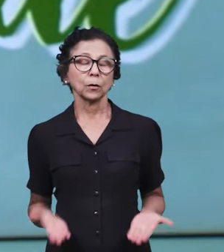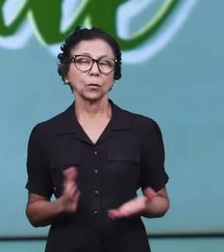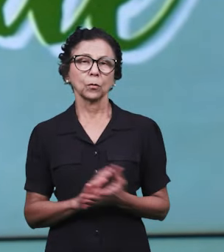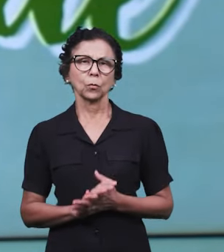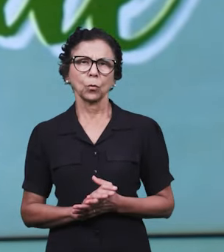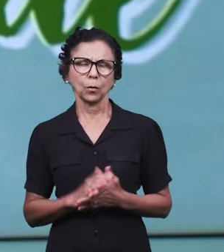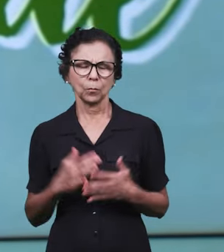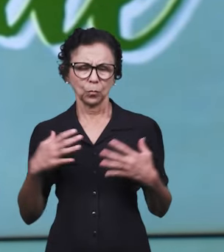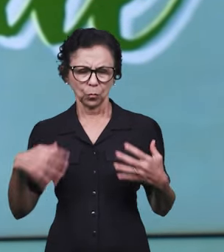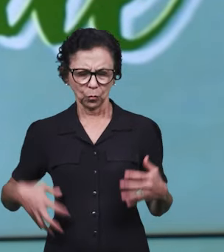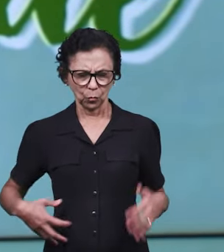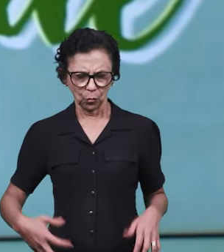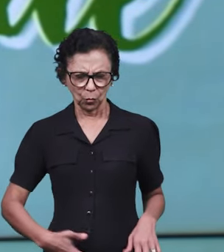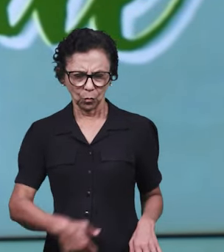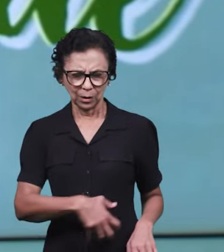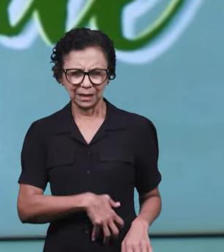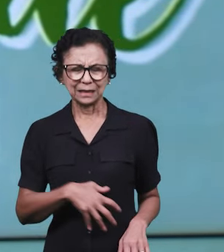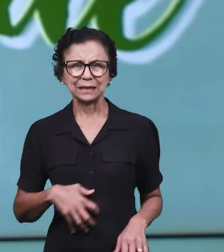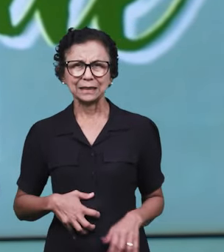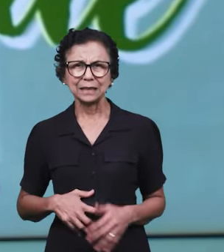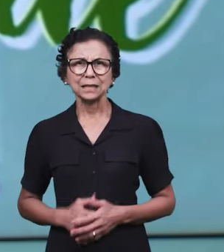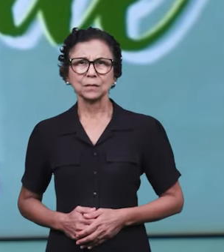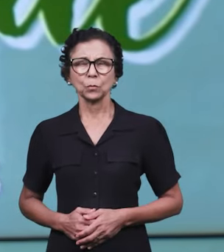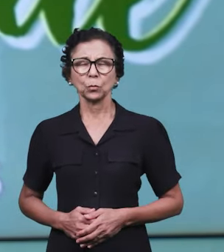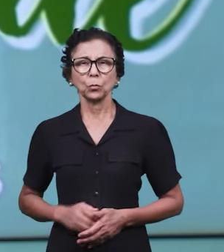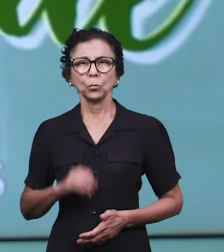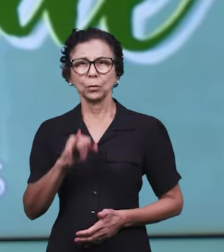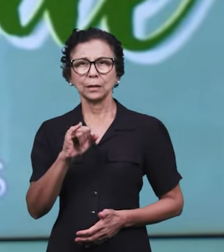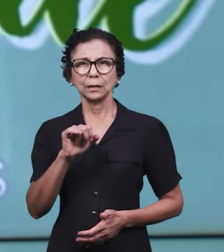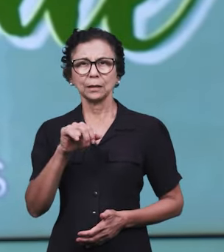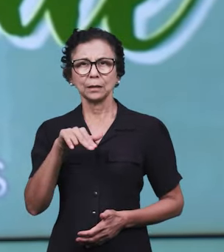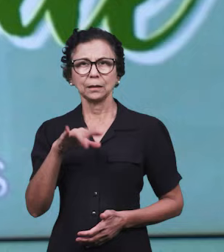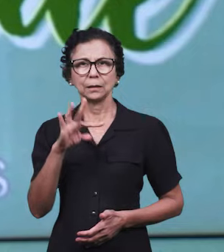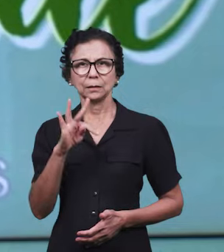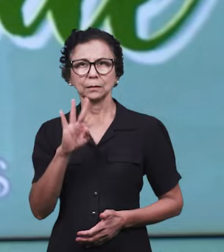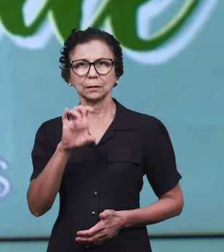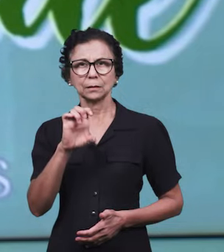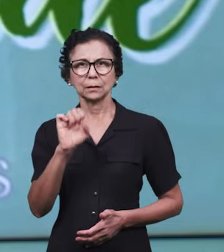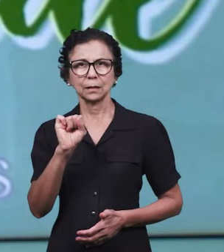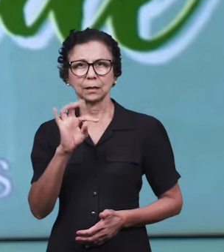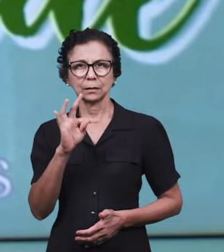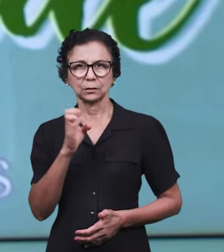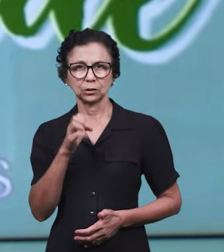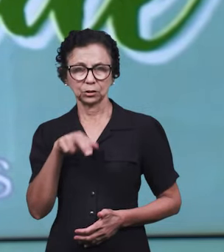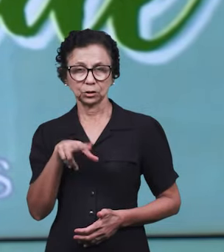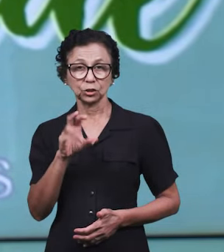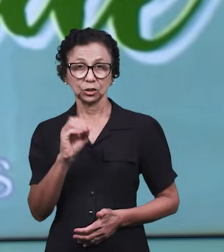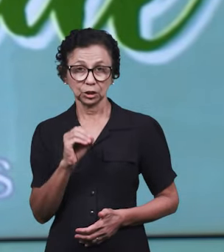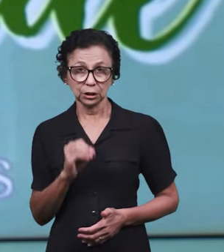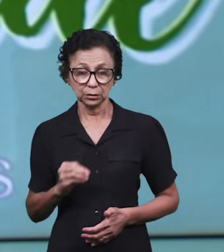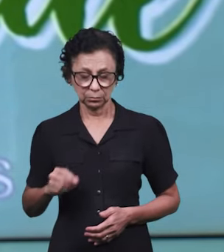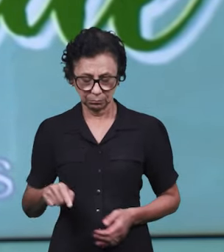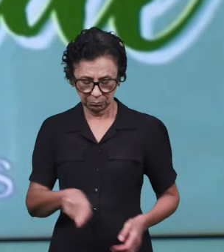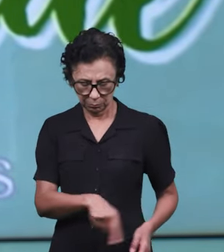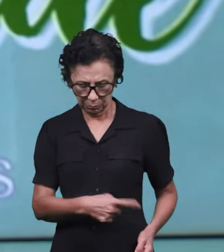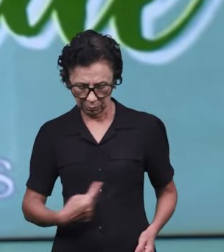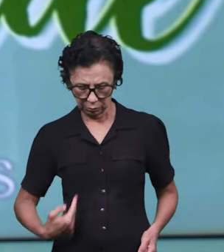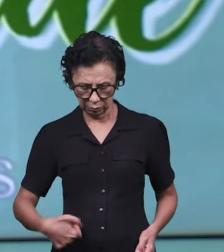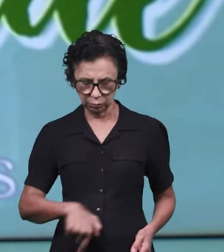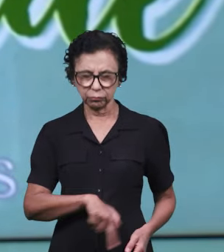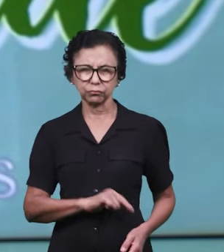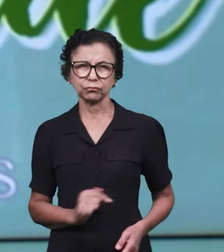isso acaba danificando as paredes do intestino do paciente. Essas lesões, elas podem inclusive provocar